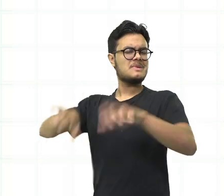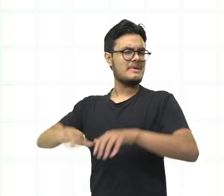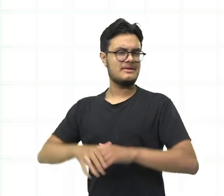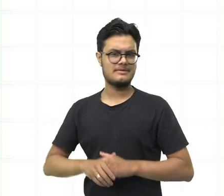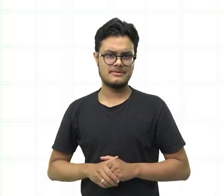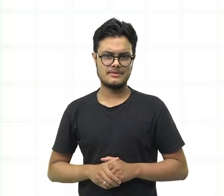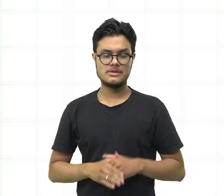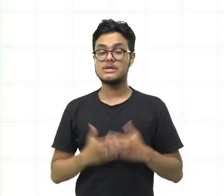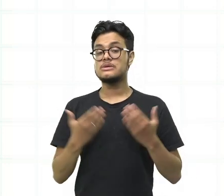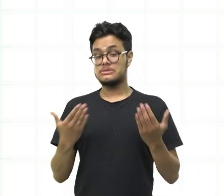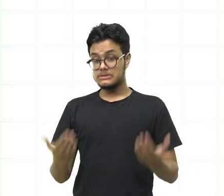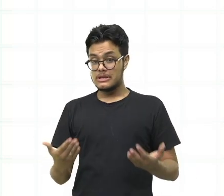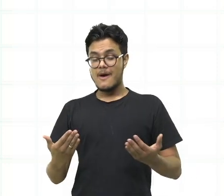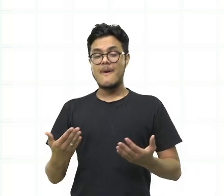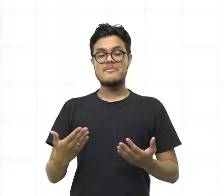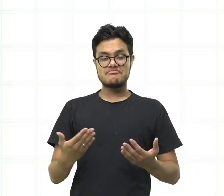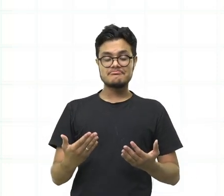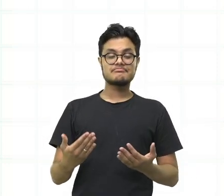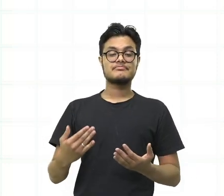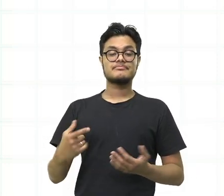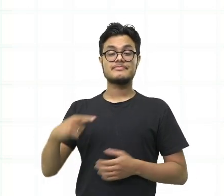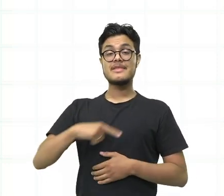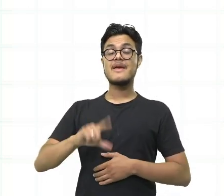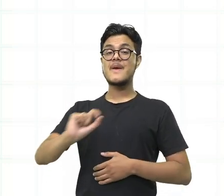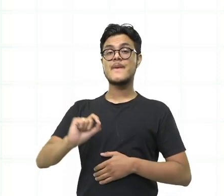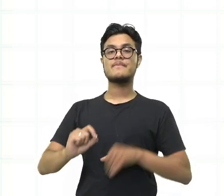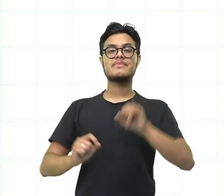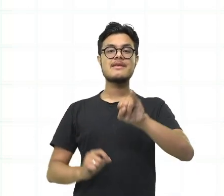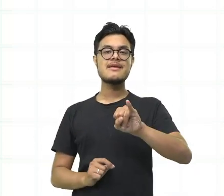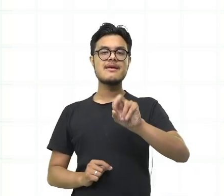E aí formei o quê?